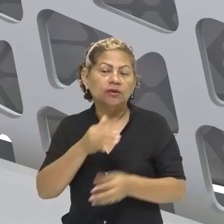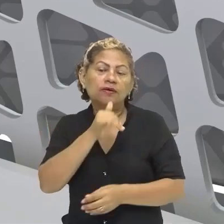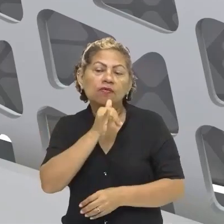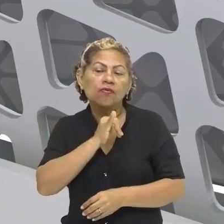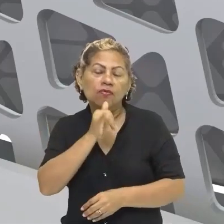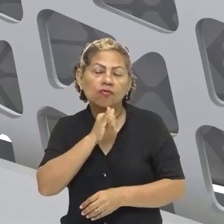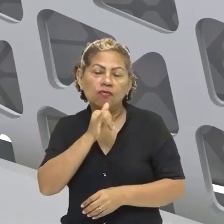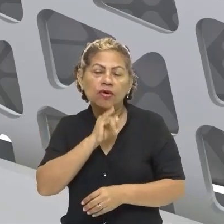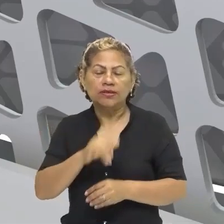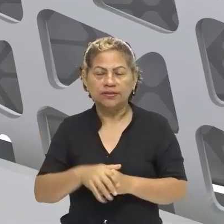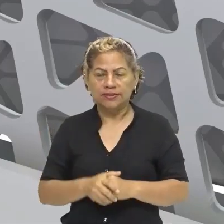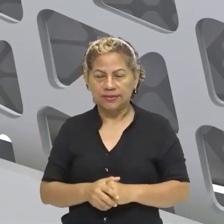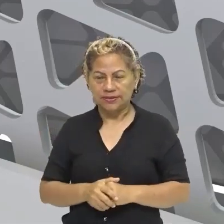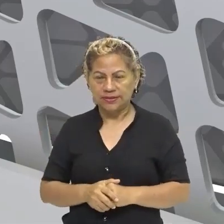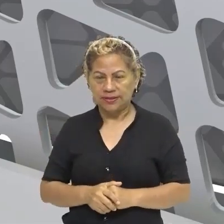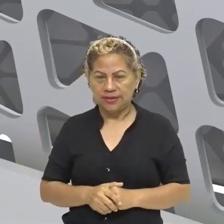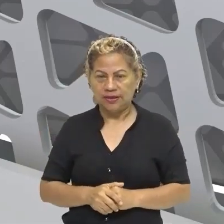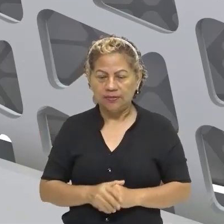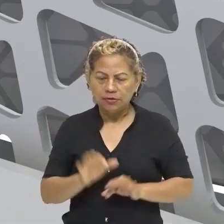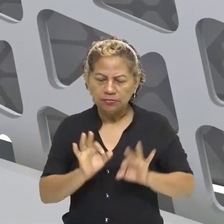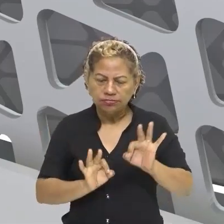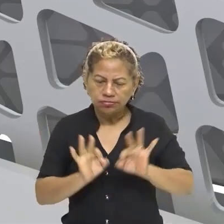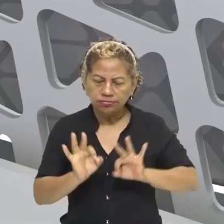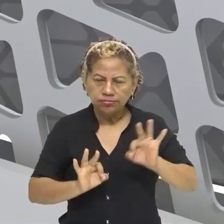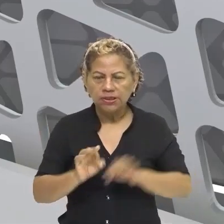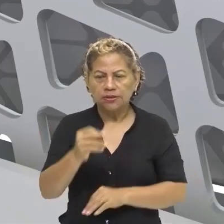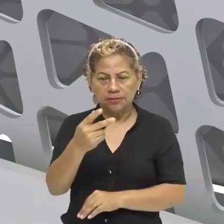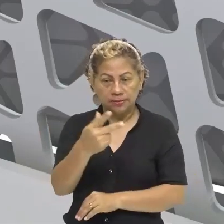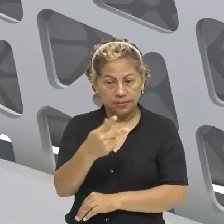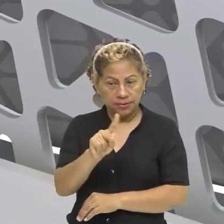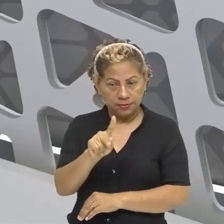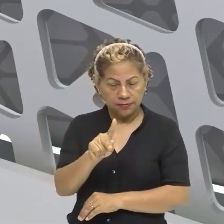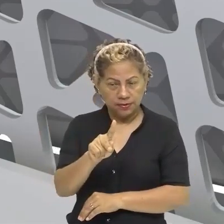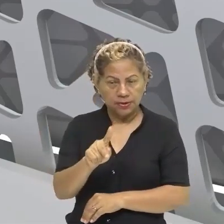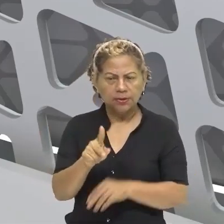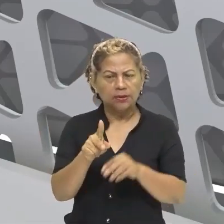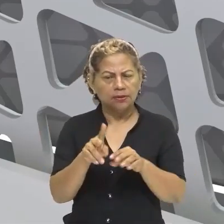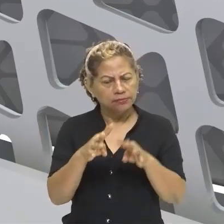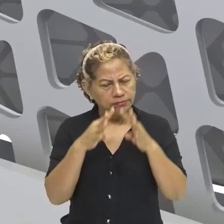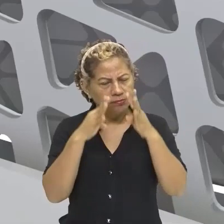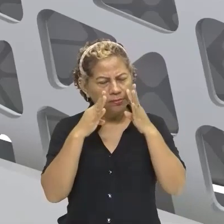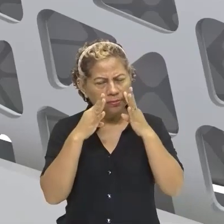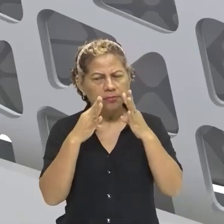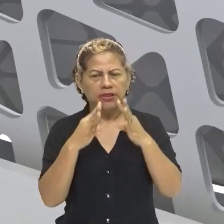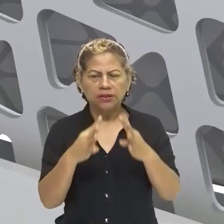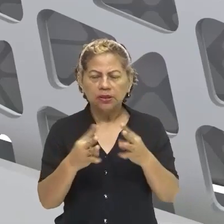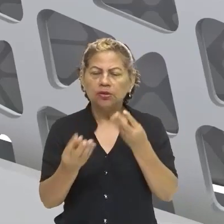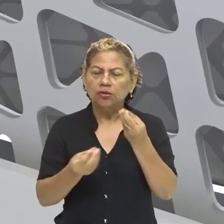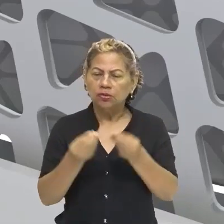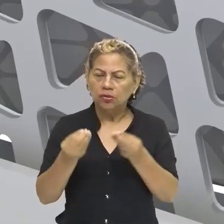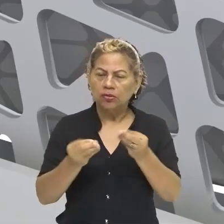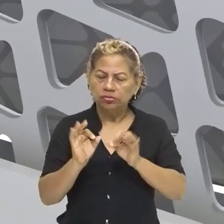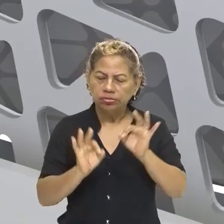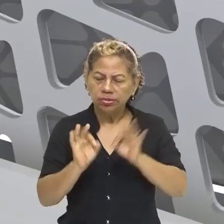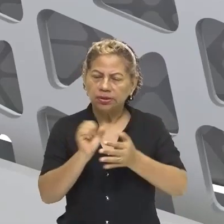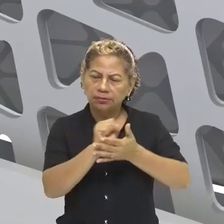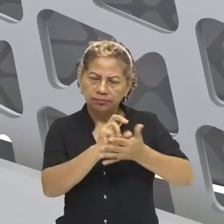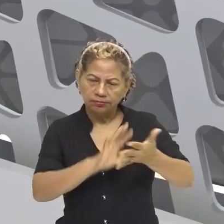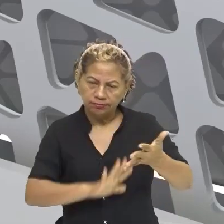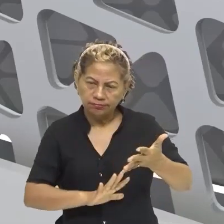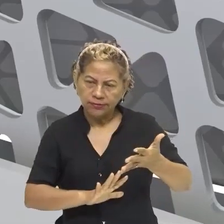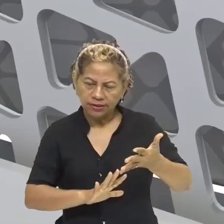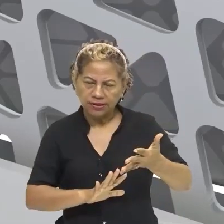exemplo resolvido, tá? Para que você perceba como resolver exercícios